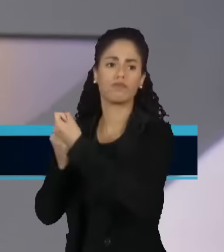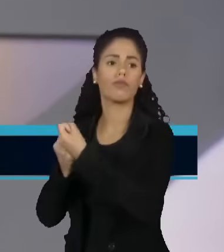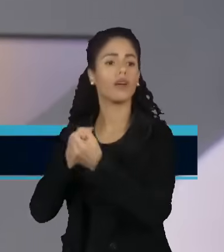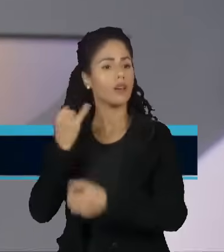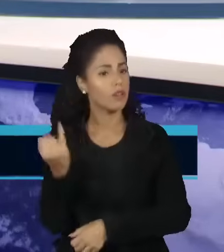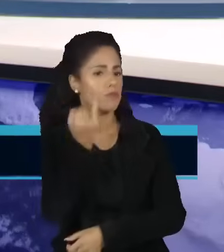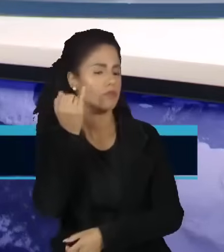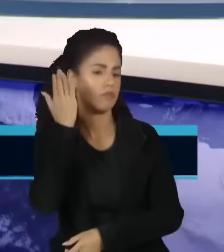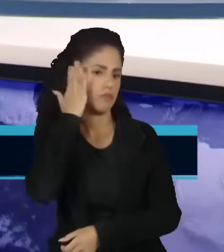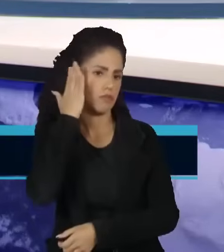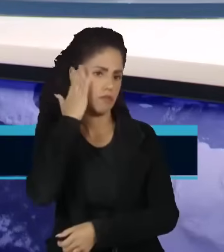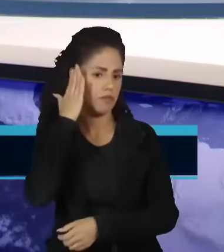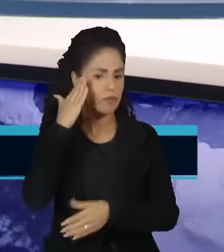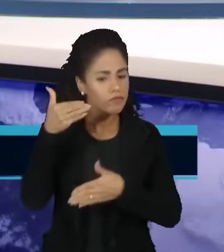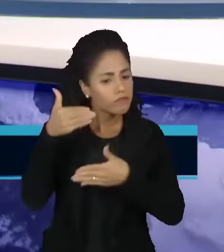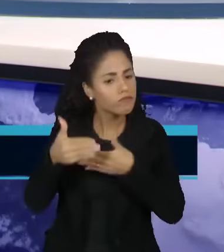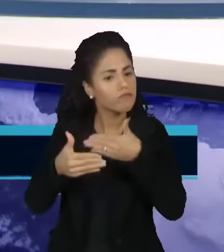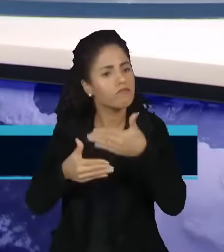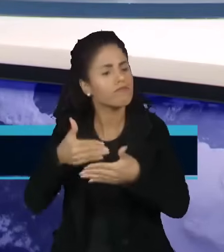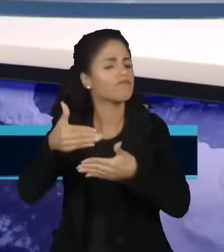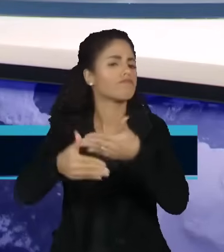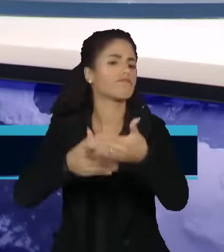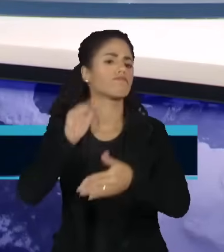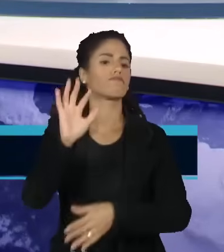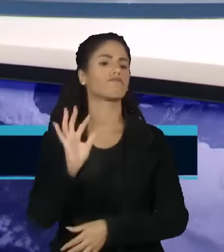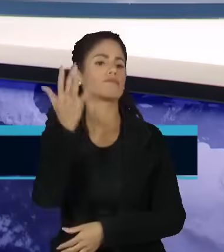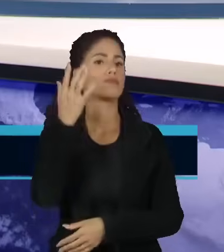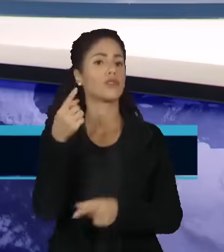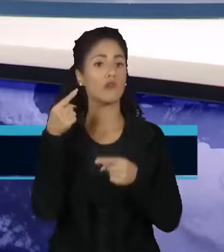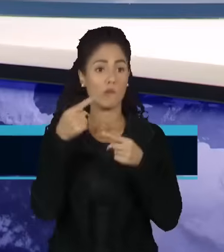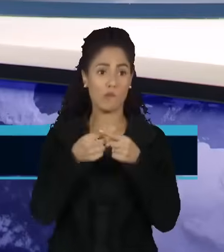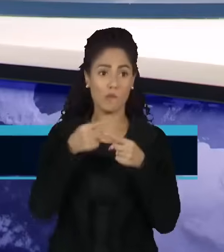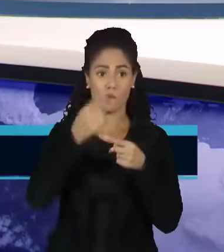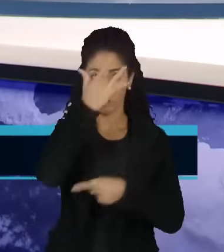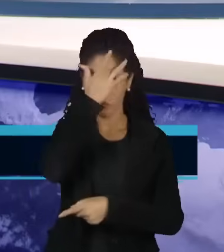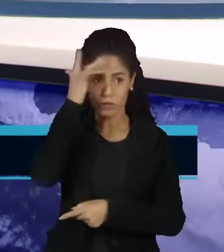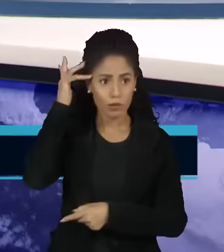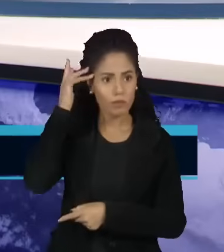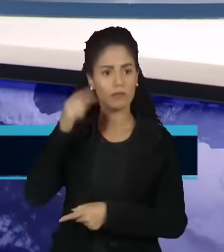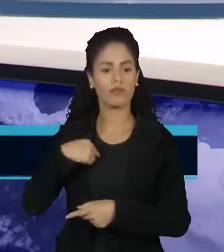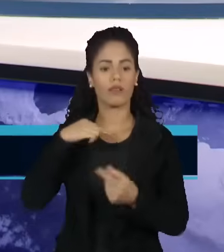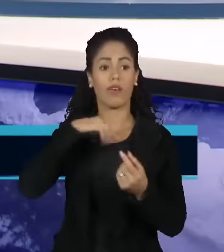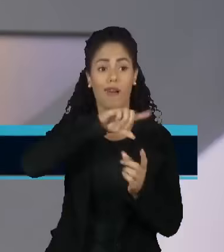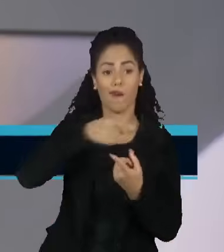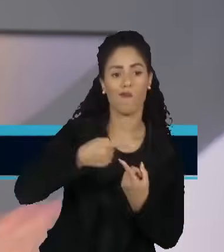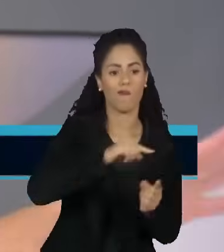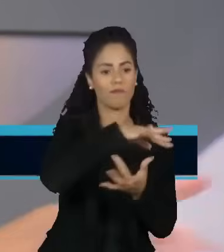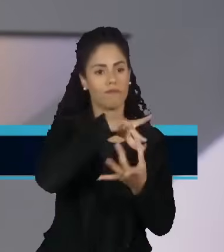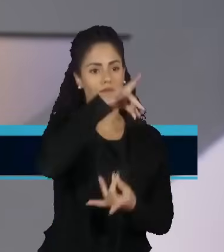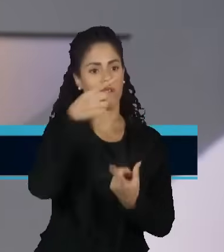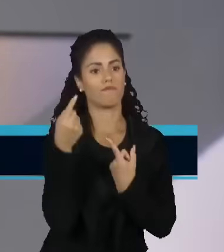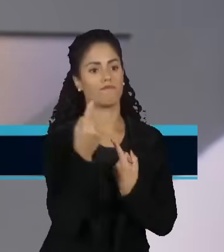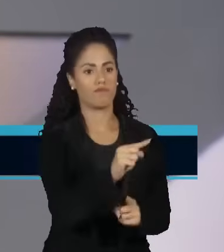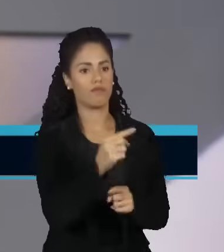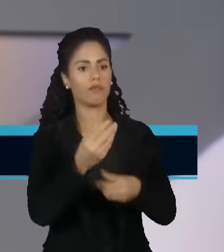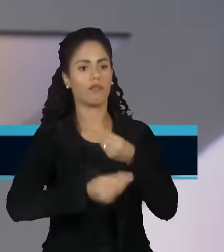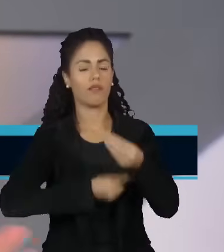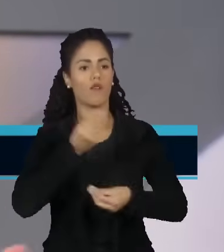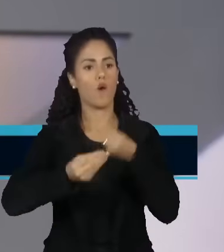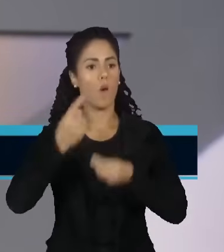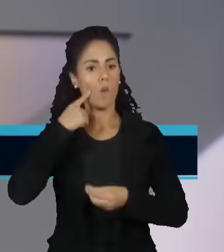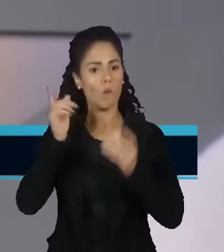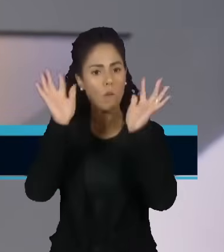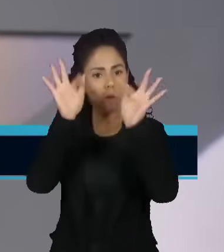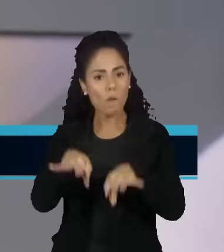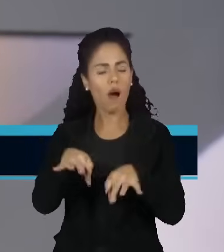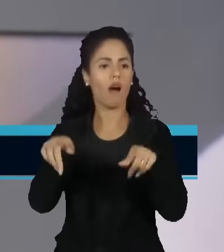importante para os próximos passos que a gente vai ter, porque contra aqueles que têm uma questão antidemocrática, a gente tem que ser muito duro e as investigações têm que ir até o final. O